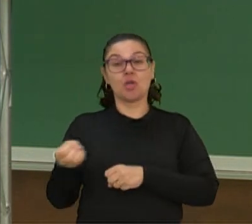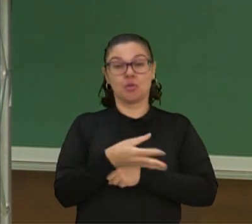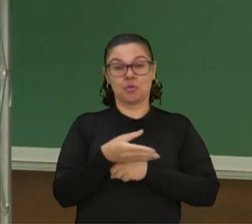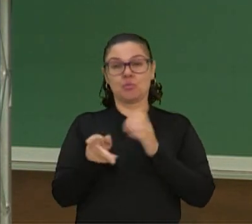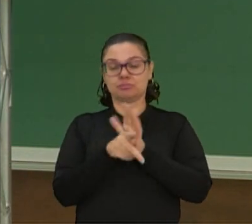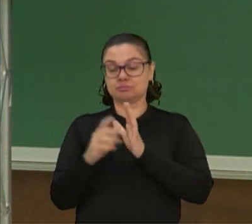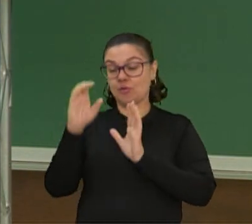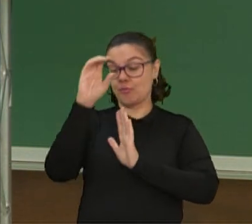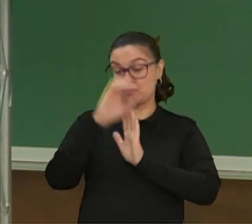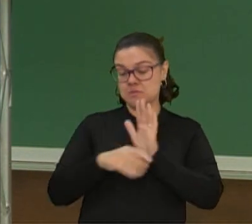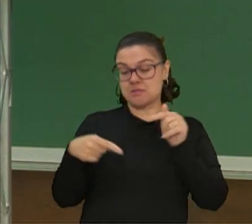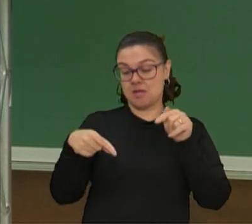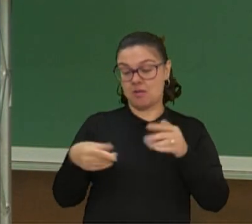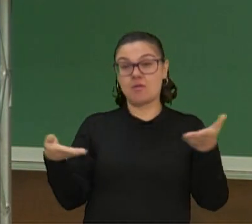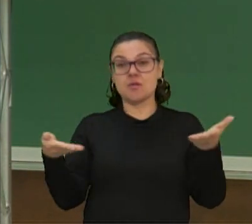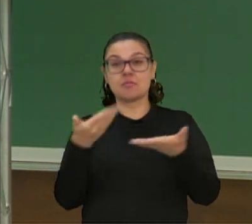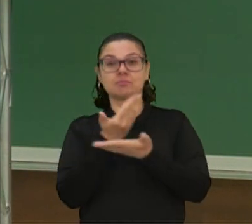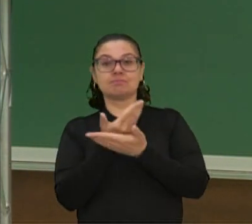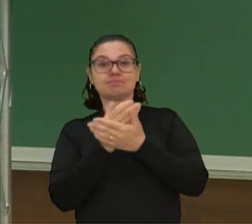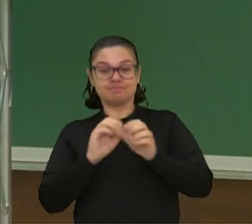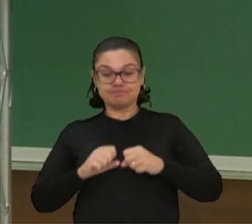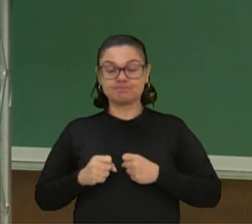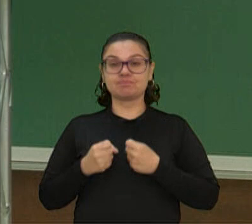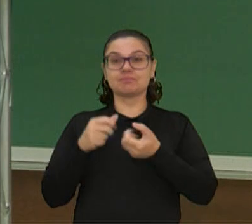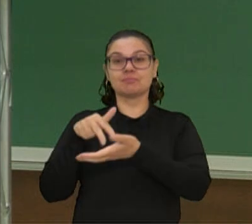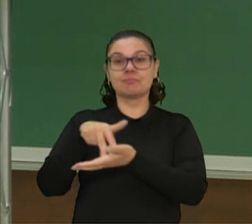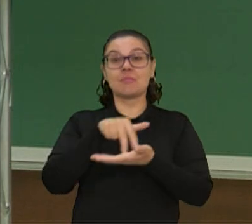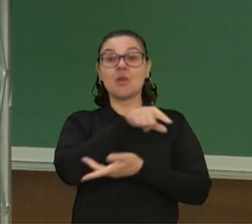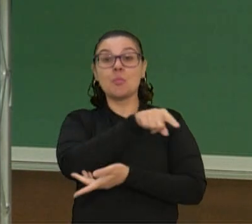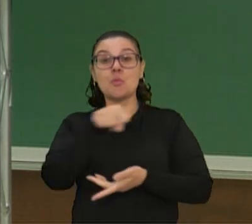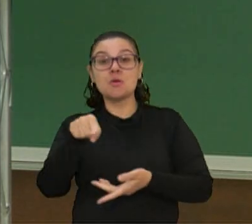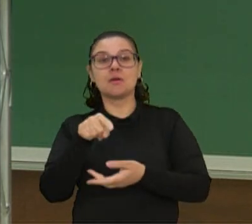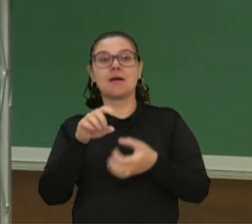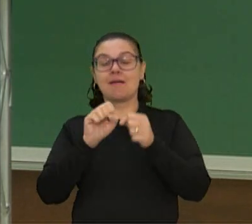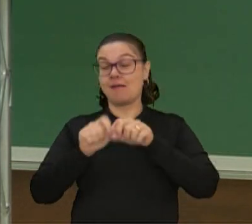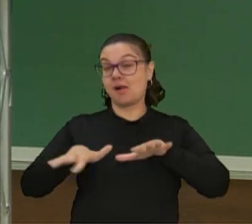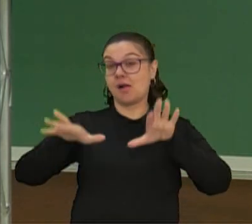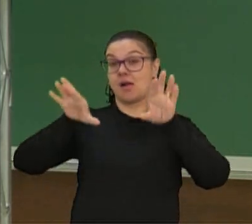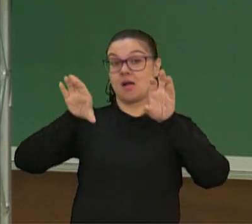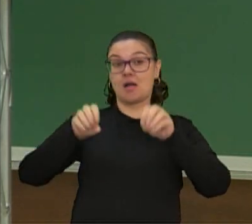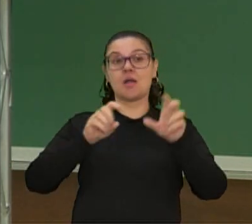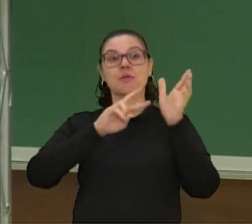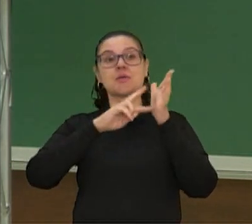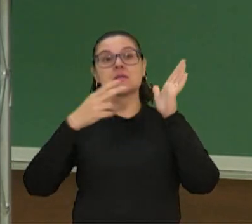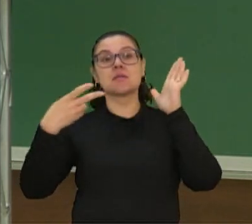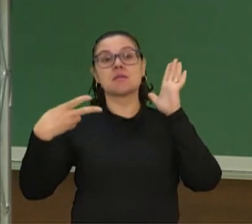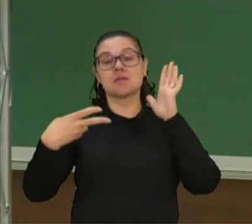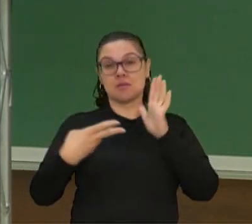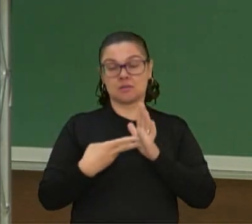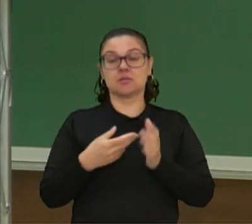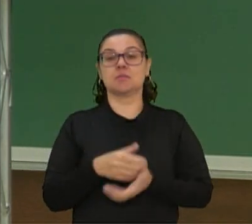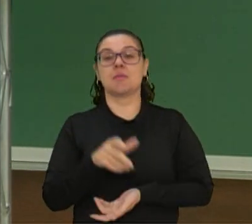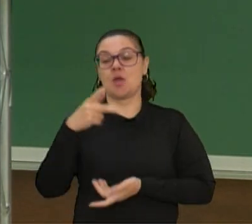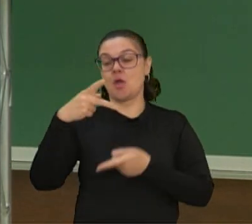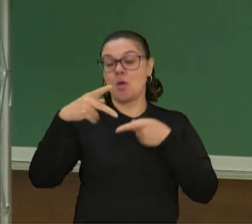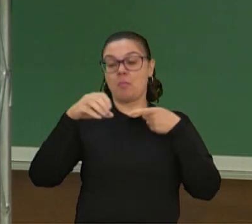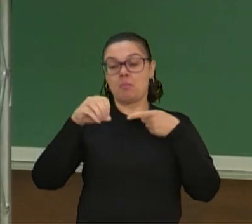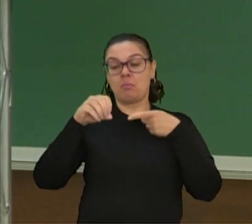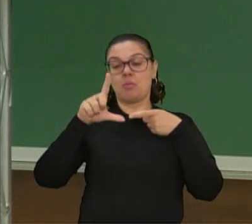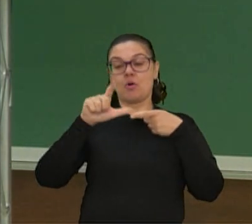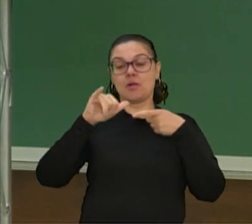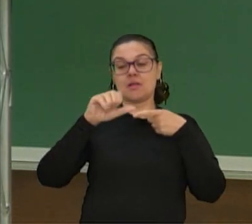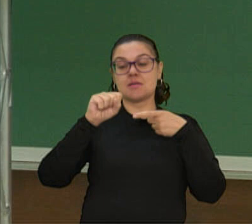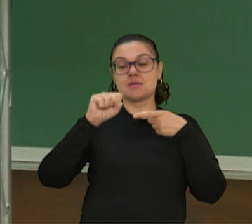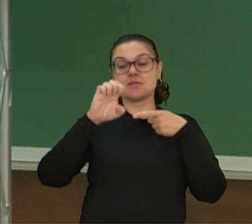falou sobre isso, mas nessa aula eu quero reforçar e tentar definir com clareza para vocês o que significa polissemia. É